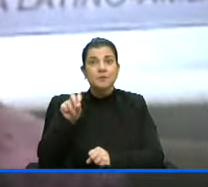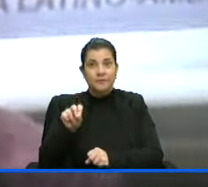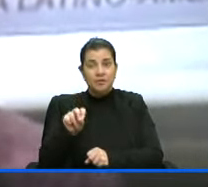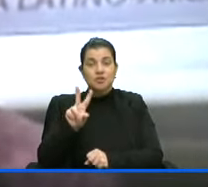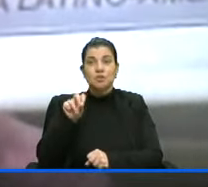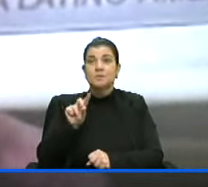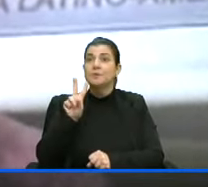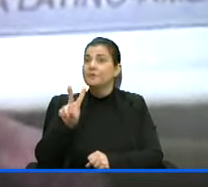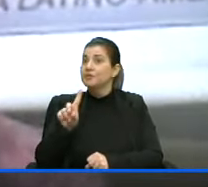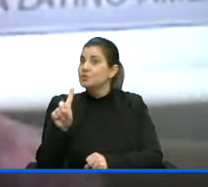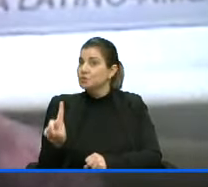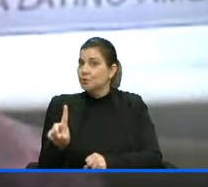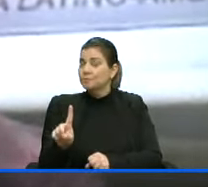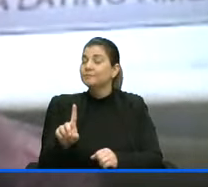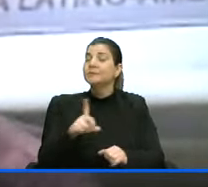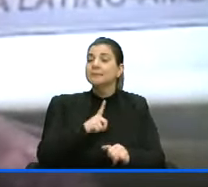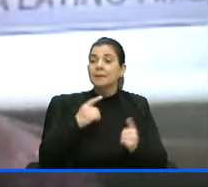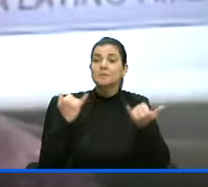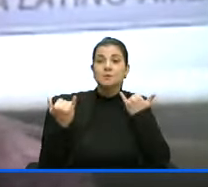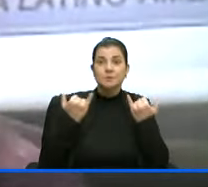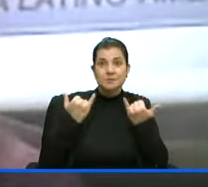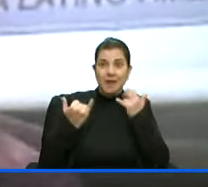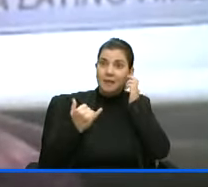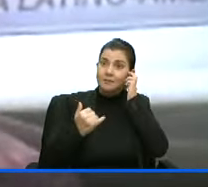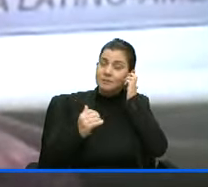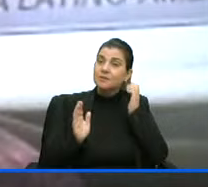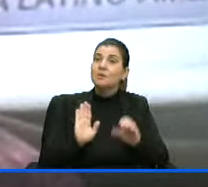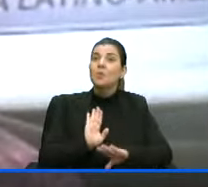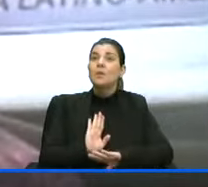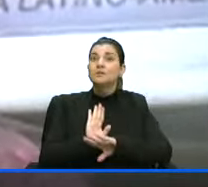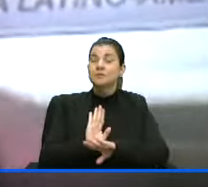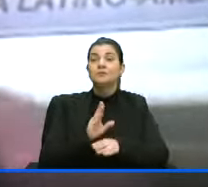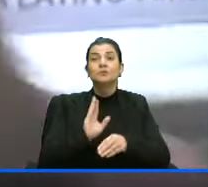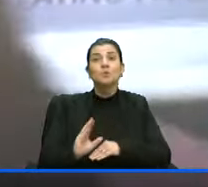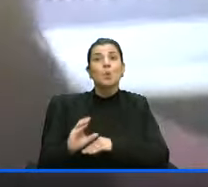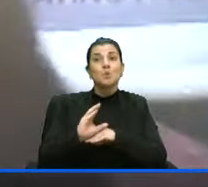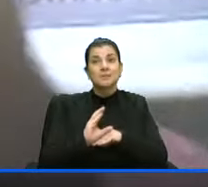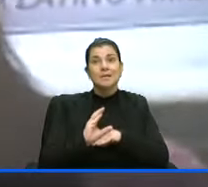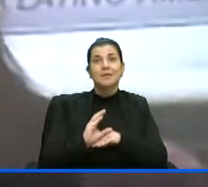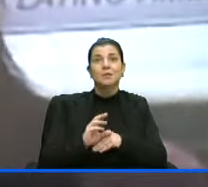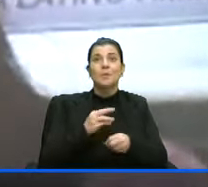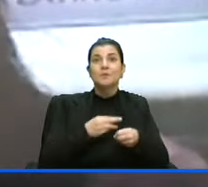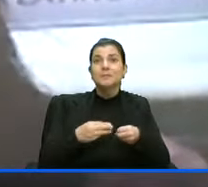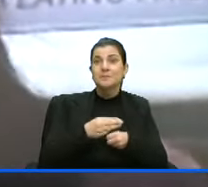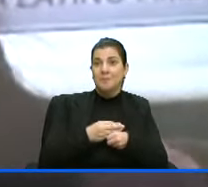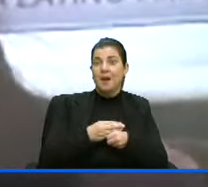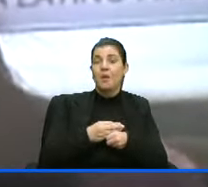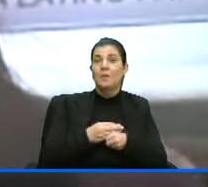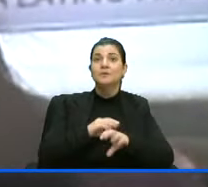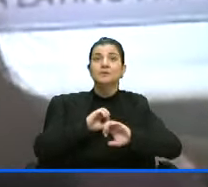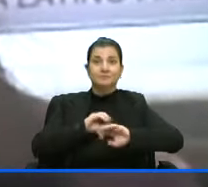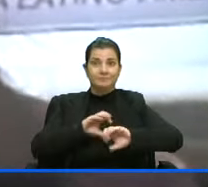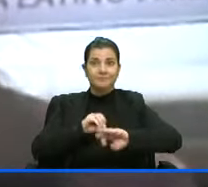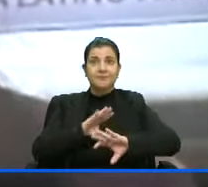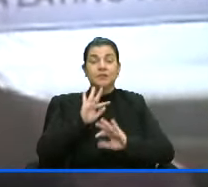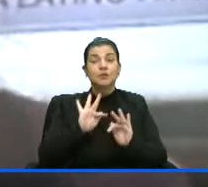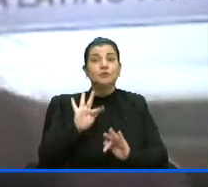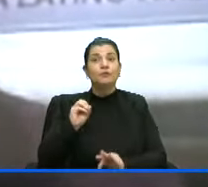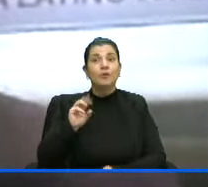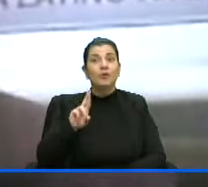Nós temos um dado preliminar com colaboração do Conselho Municipal de Educação e do Fórum Municipal da Criança e do